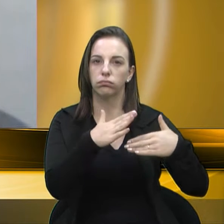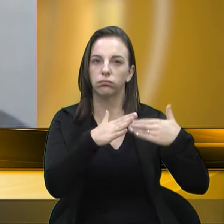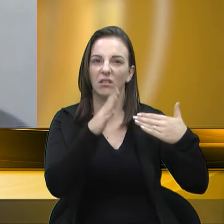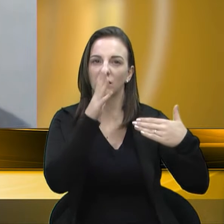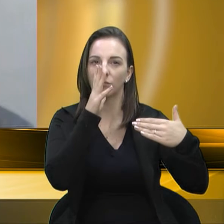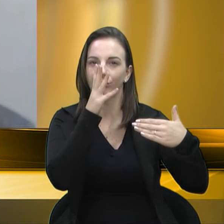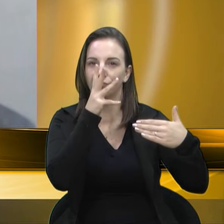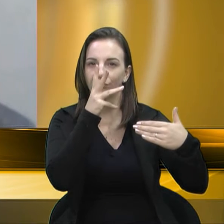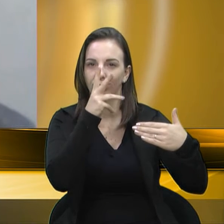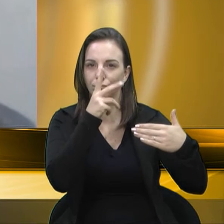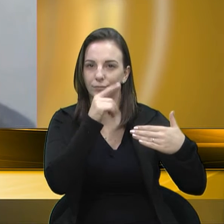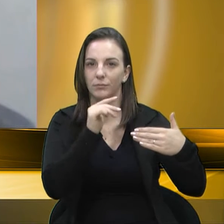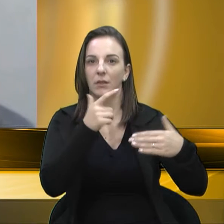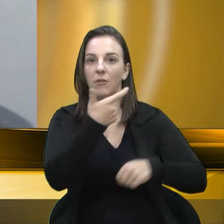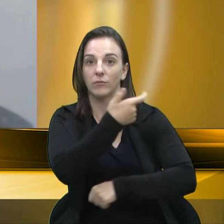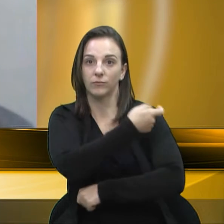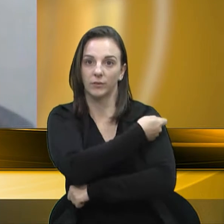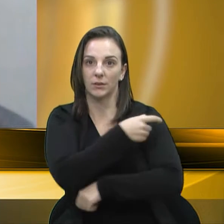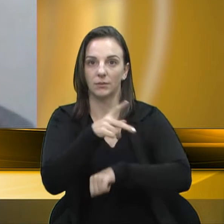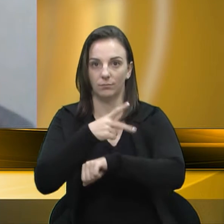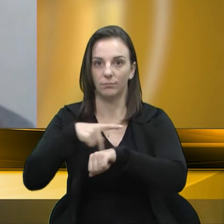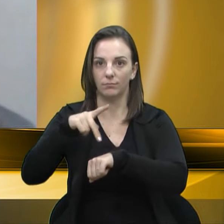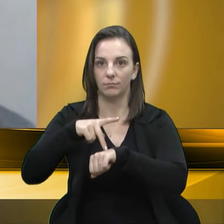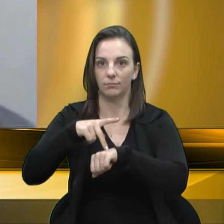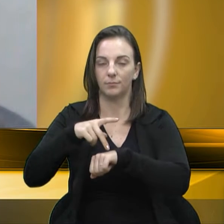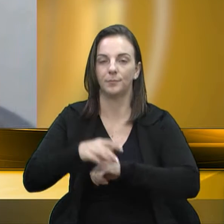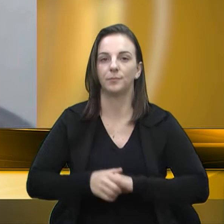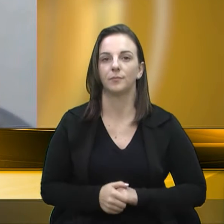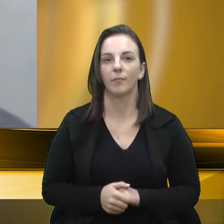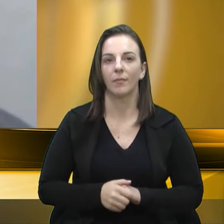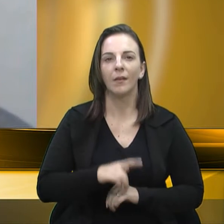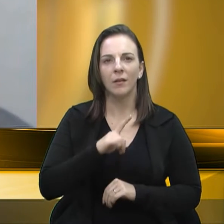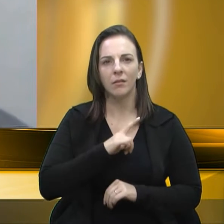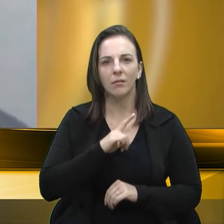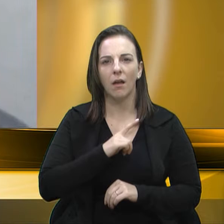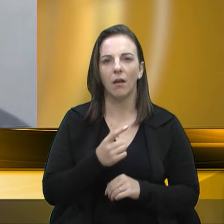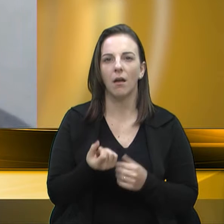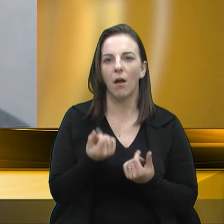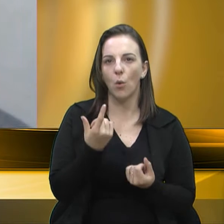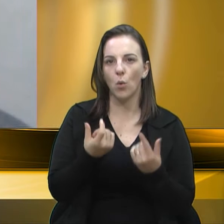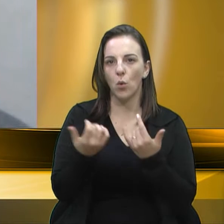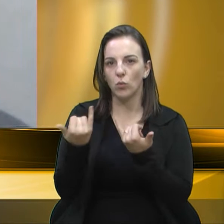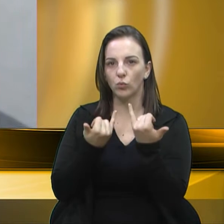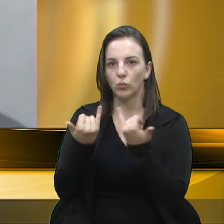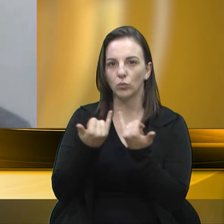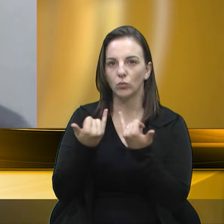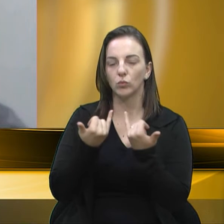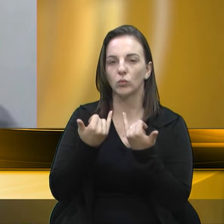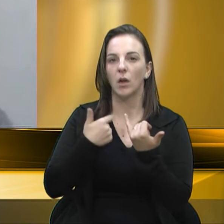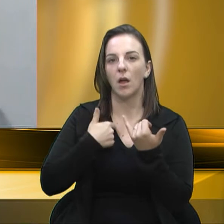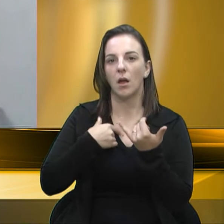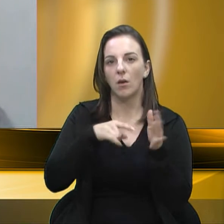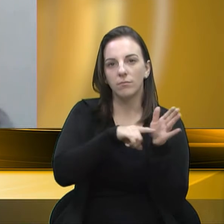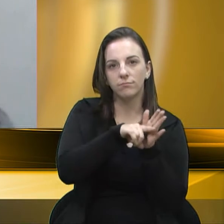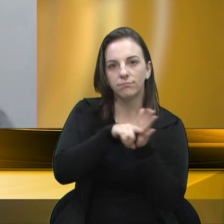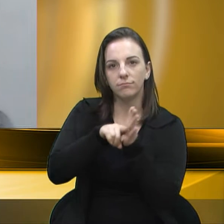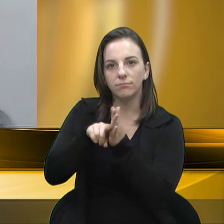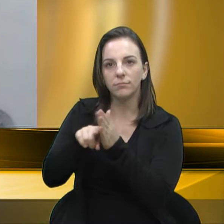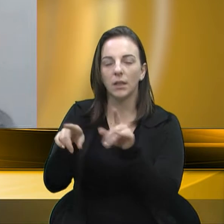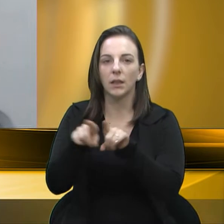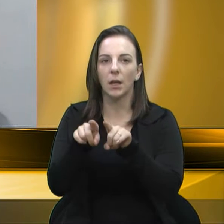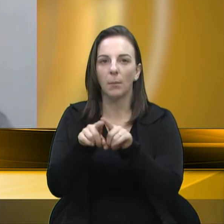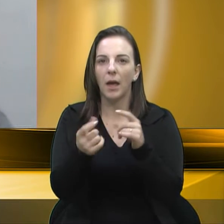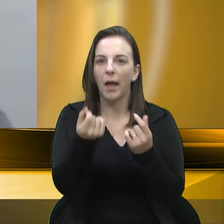país. E eu tenho algumas informações que eu acabei buscando, enfim, algumas previsões, inclusive, e